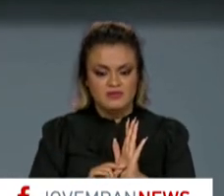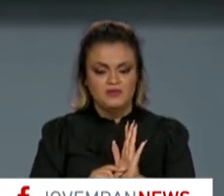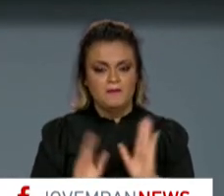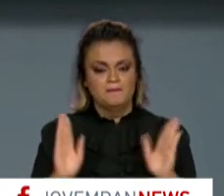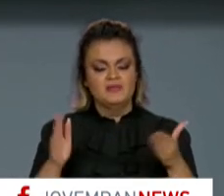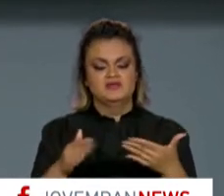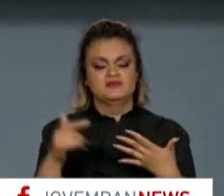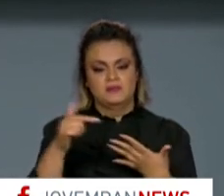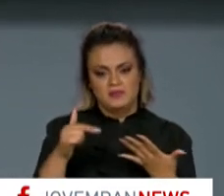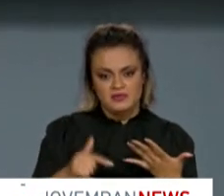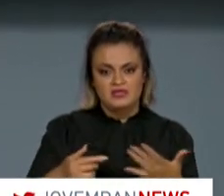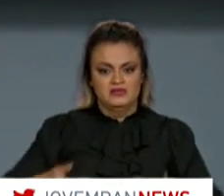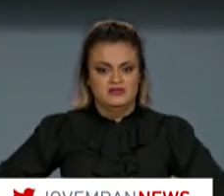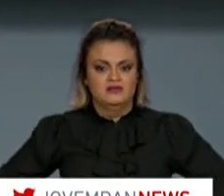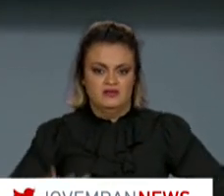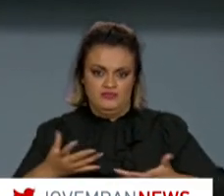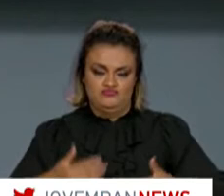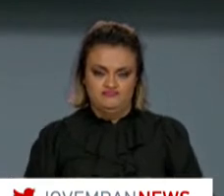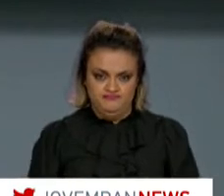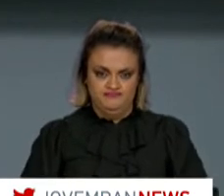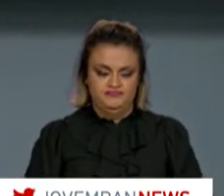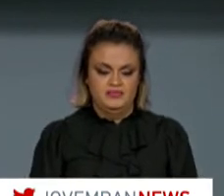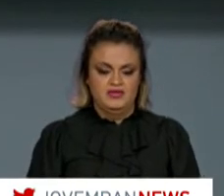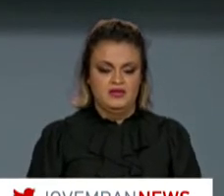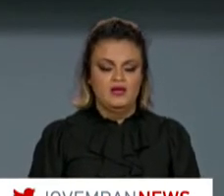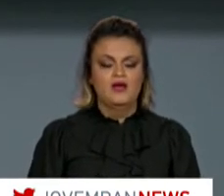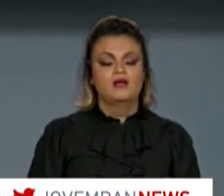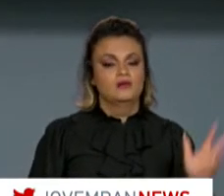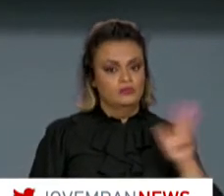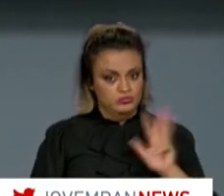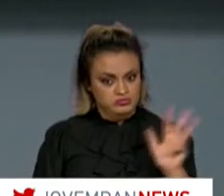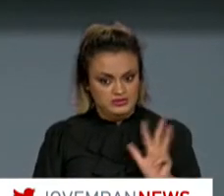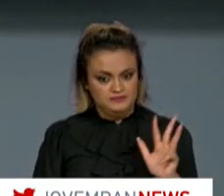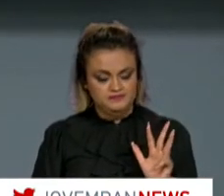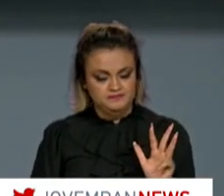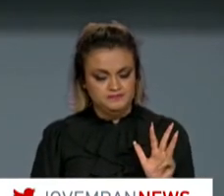vista de receitas e despesas. O presidente Lula,